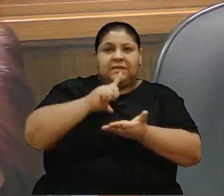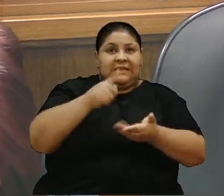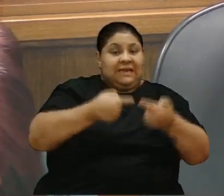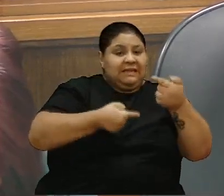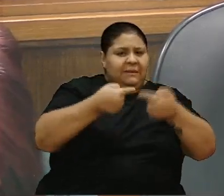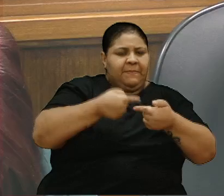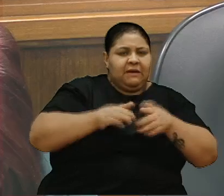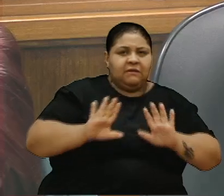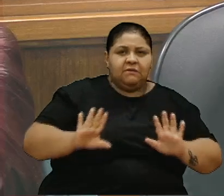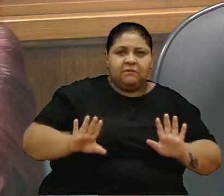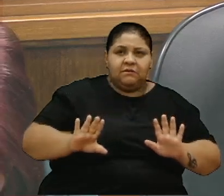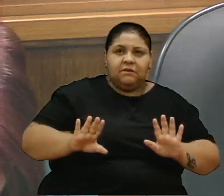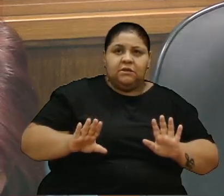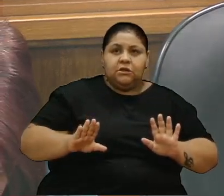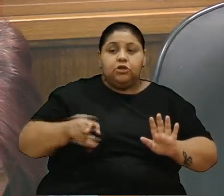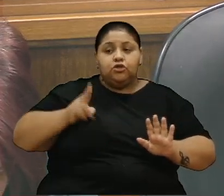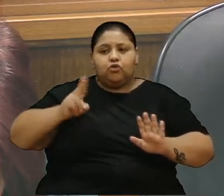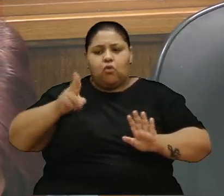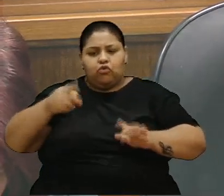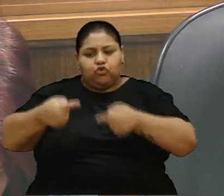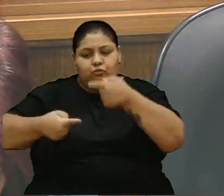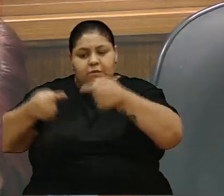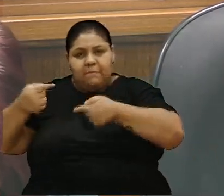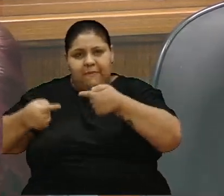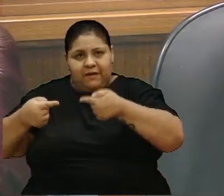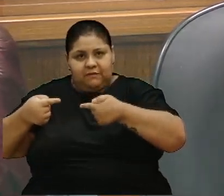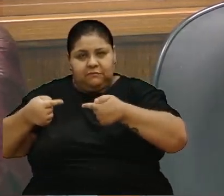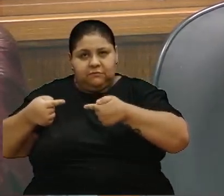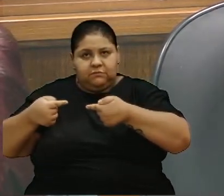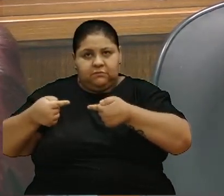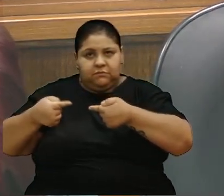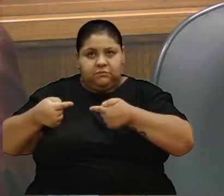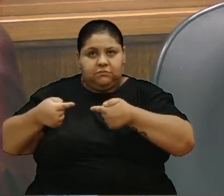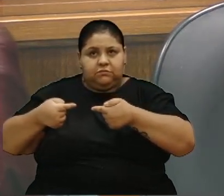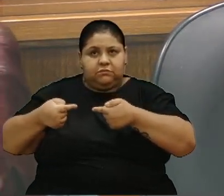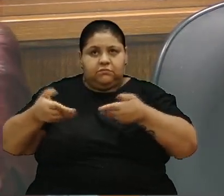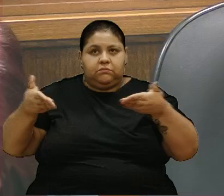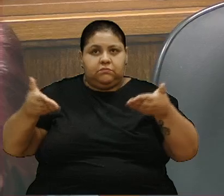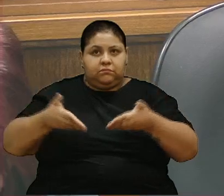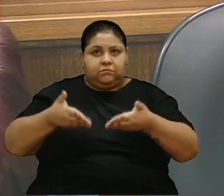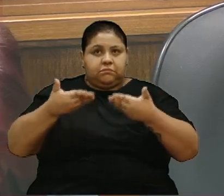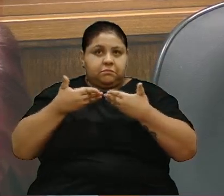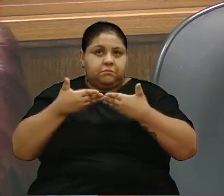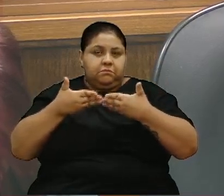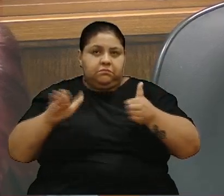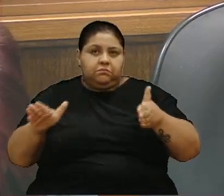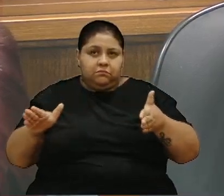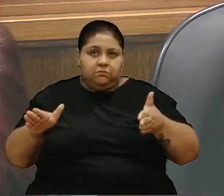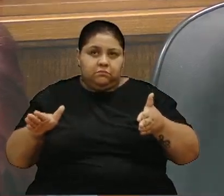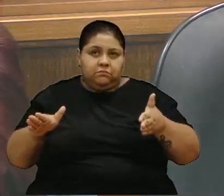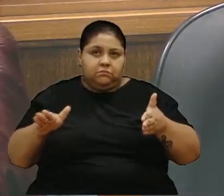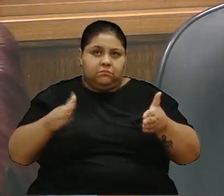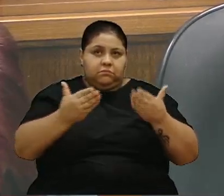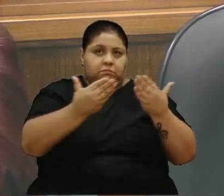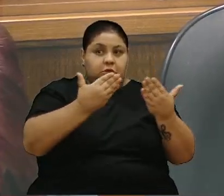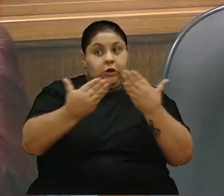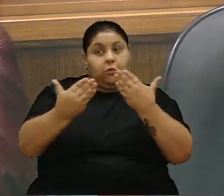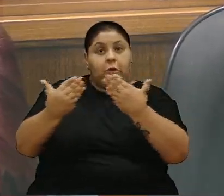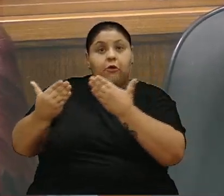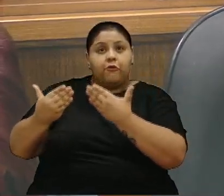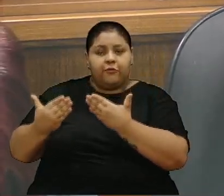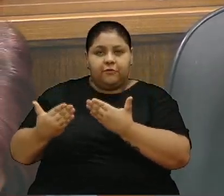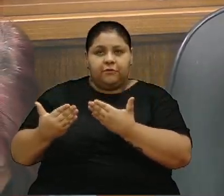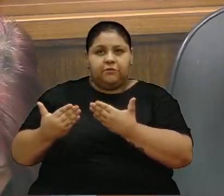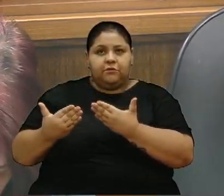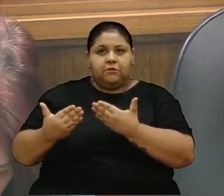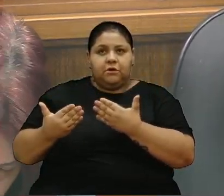debate. Se ainda está se tendo debate, se a gente ainda está com portas abertas para conversar sobre essa situação,